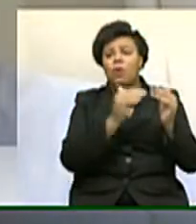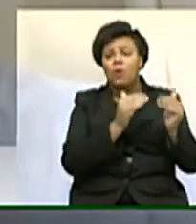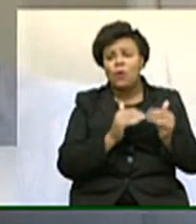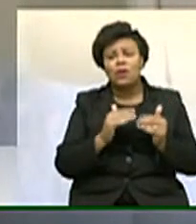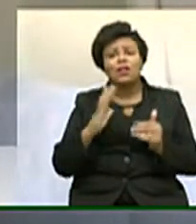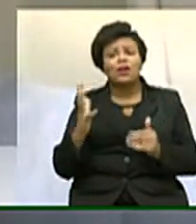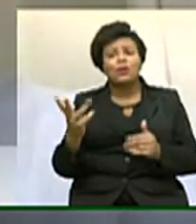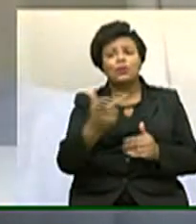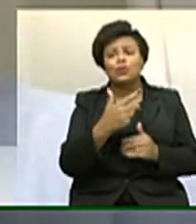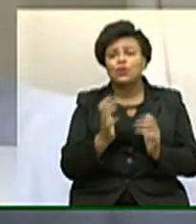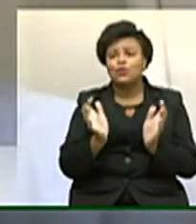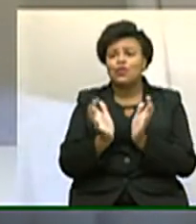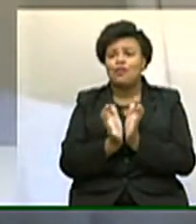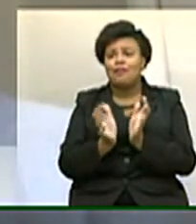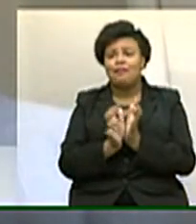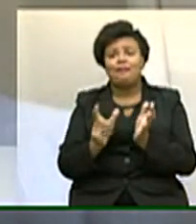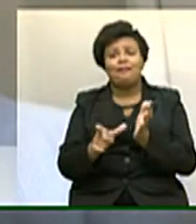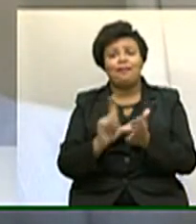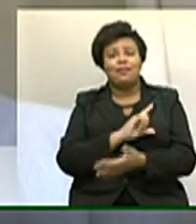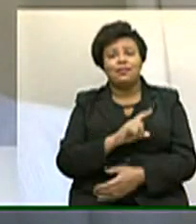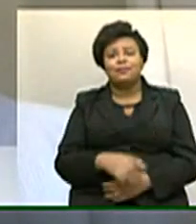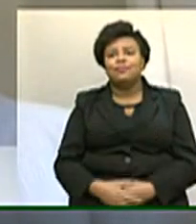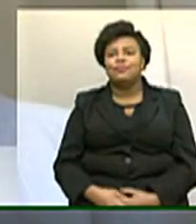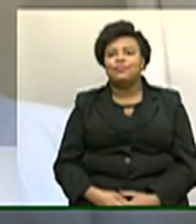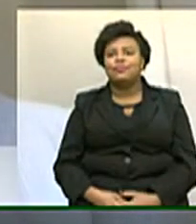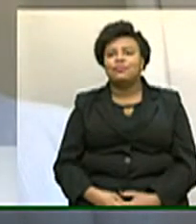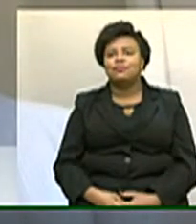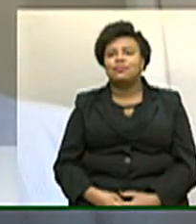todos os colegas que me antecederam e